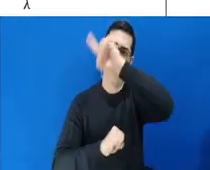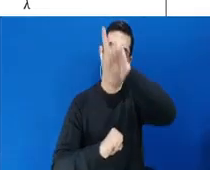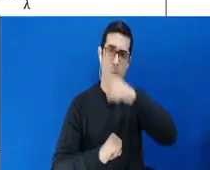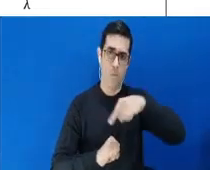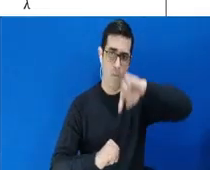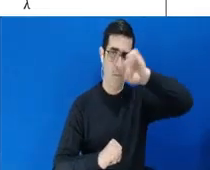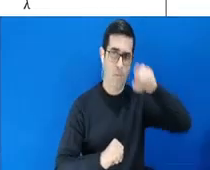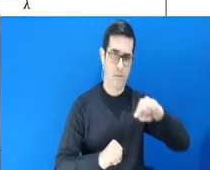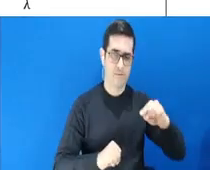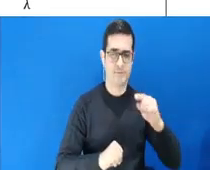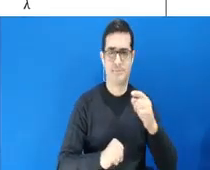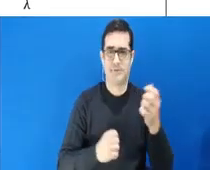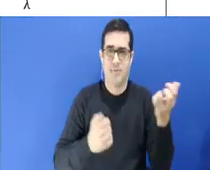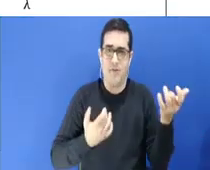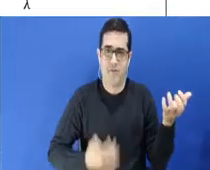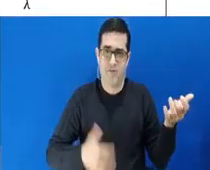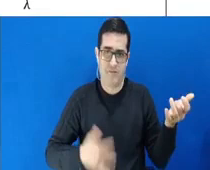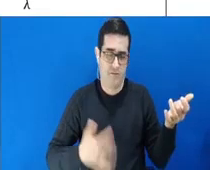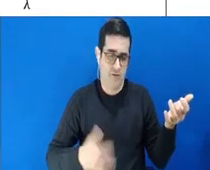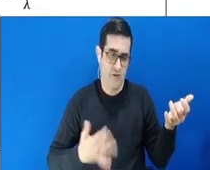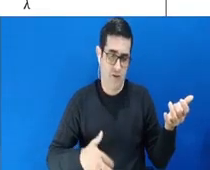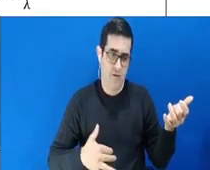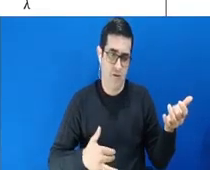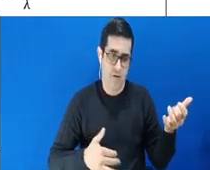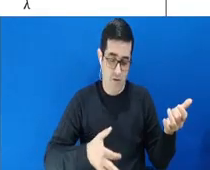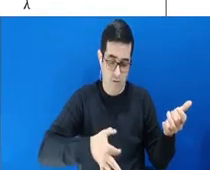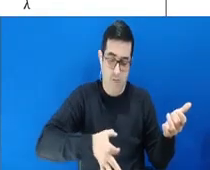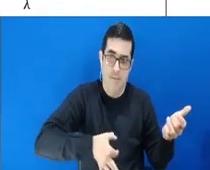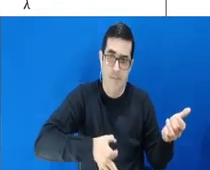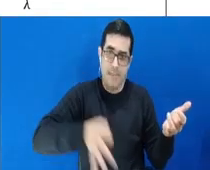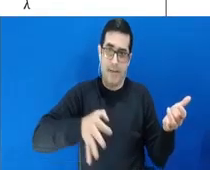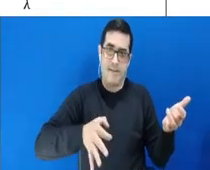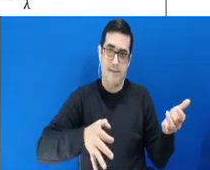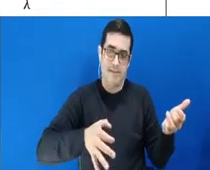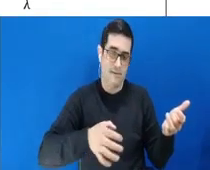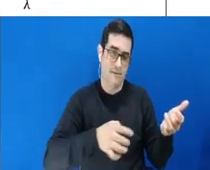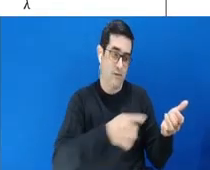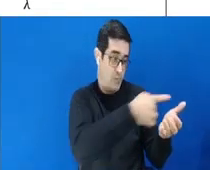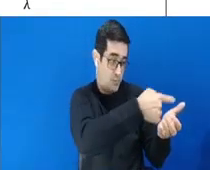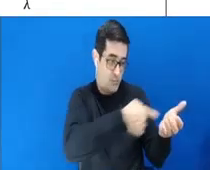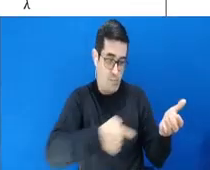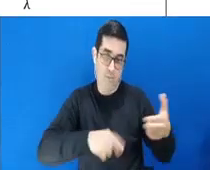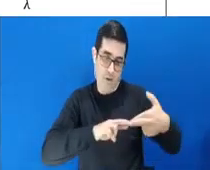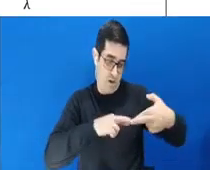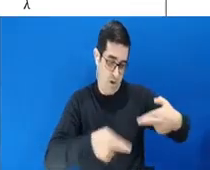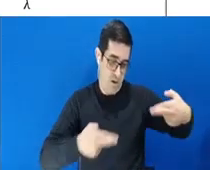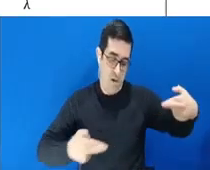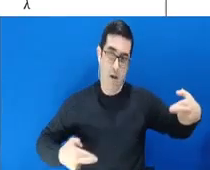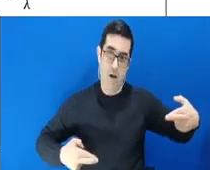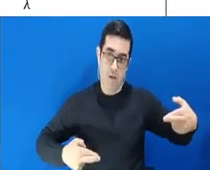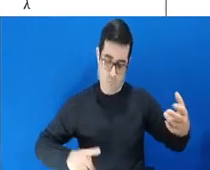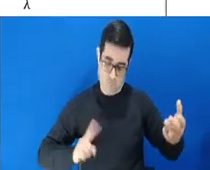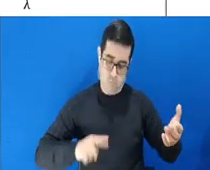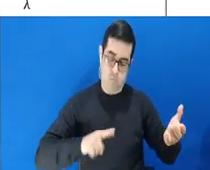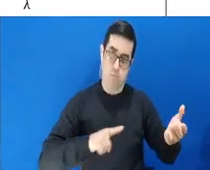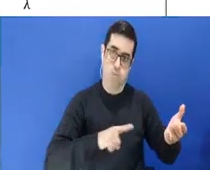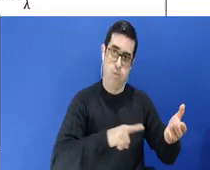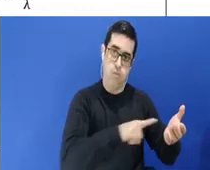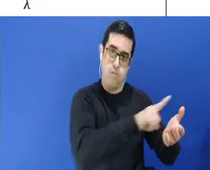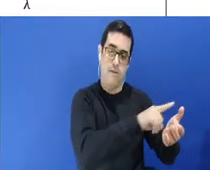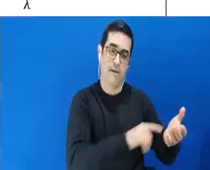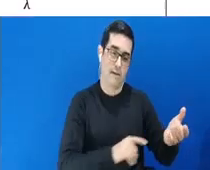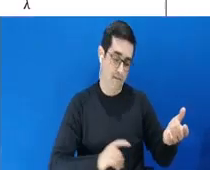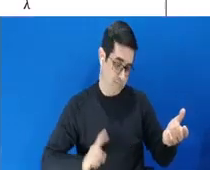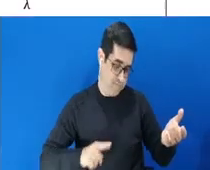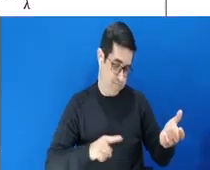né, a corda de um violão, né, ele vai formar uma onda e essa onda vai se dissipando. Então eu não consigo